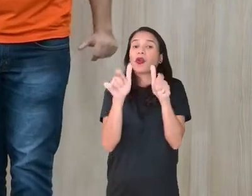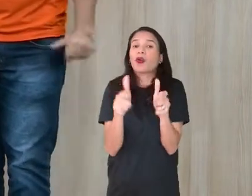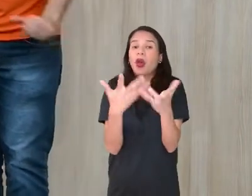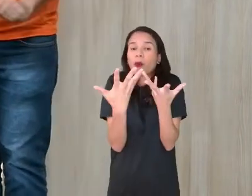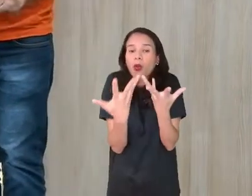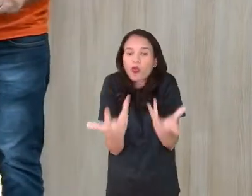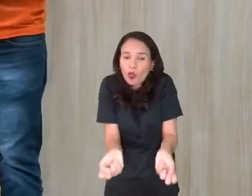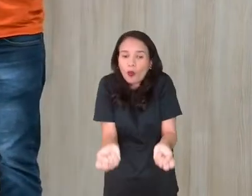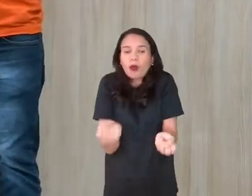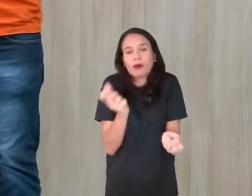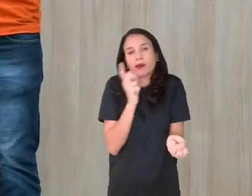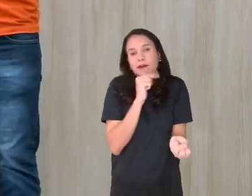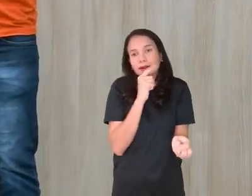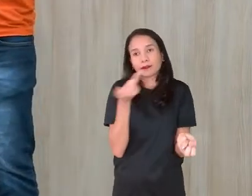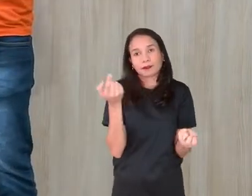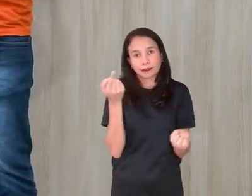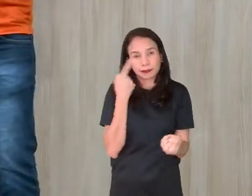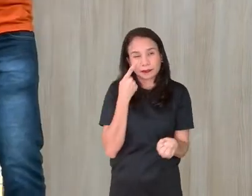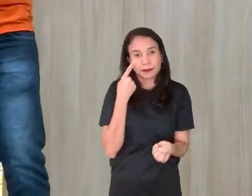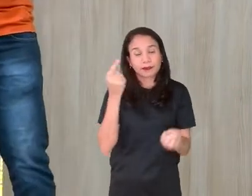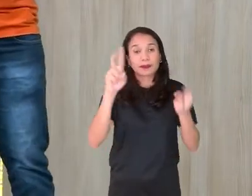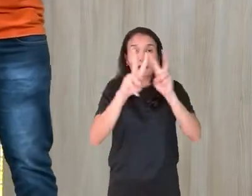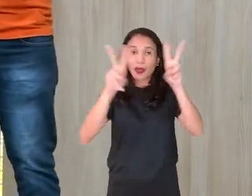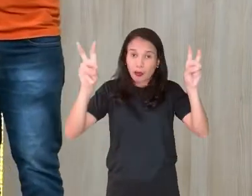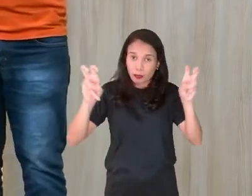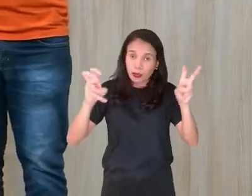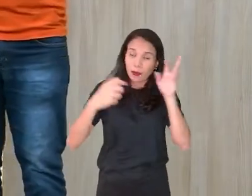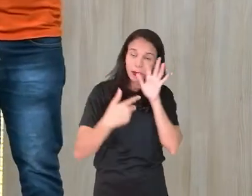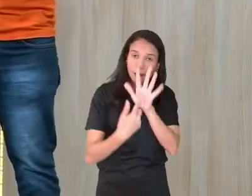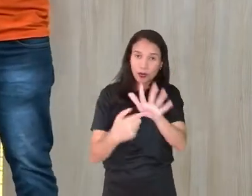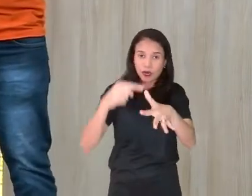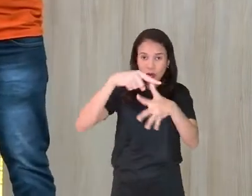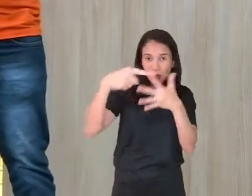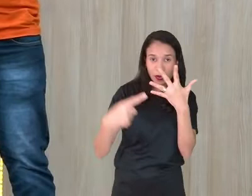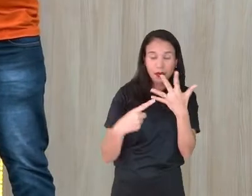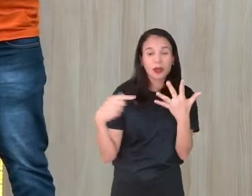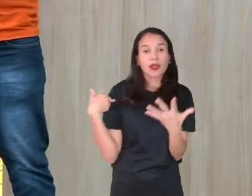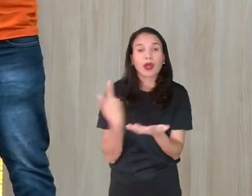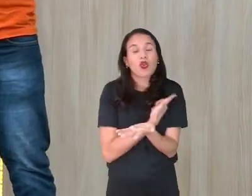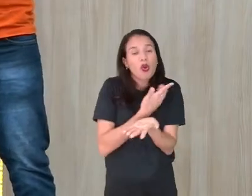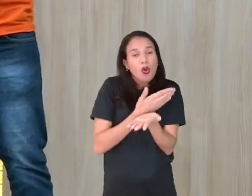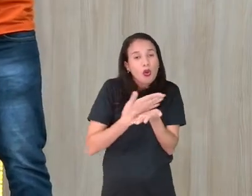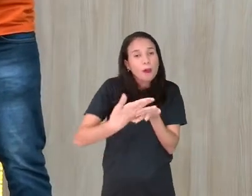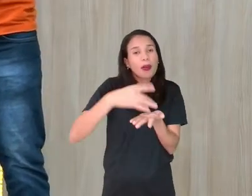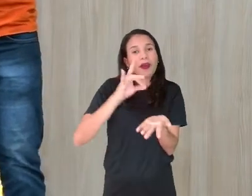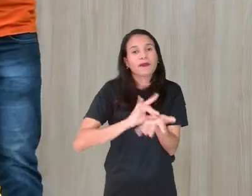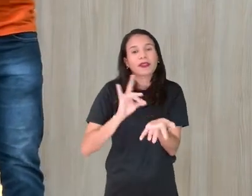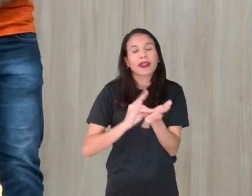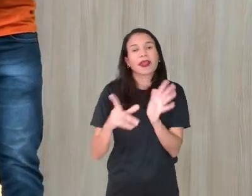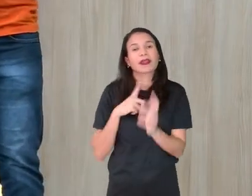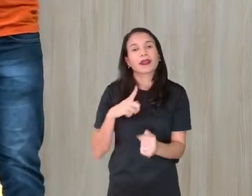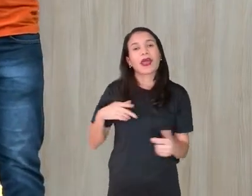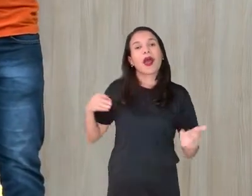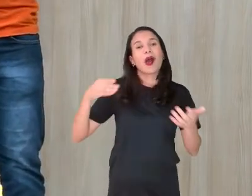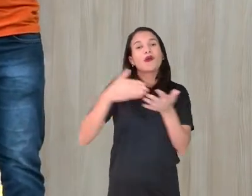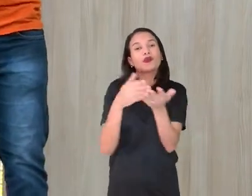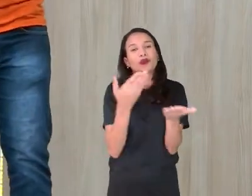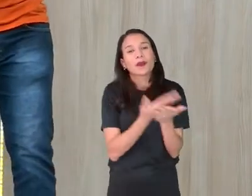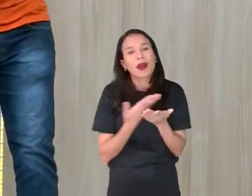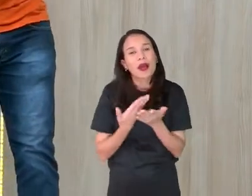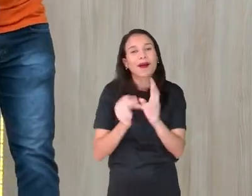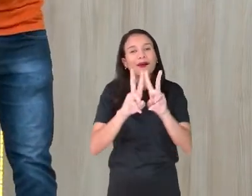infiltração da água, né? Então, veja, esse tema aí, eu trouxe esses elementos para a gente iniciar, né, a nossa última aula sobre o